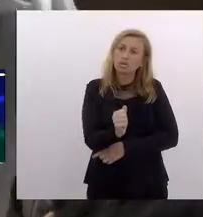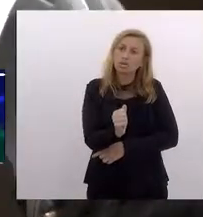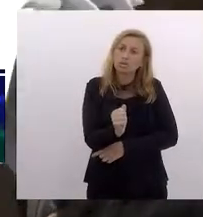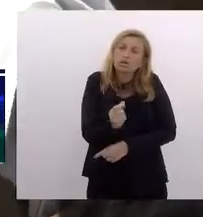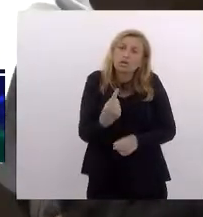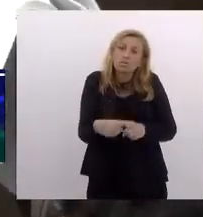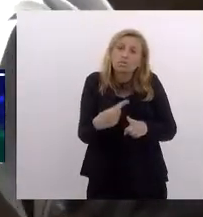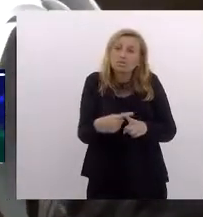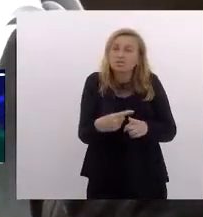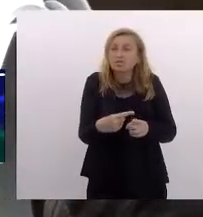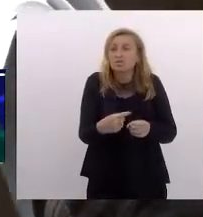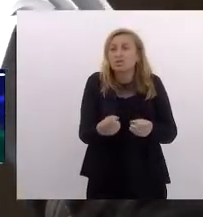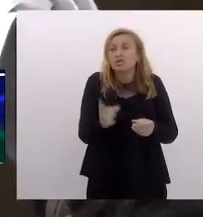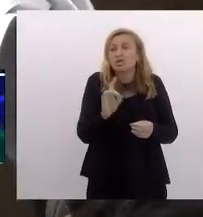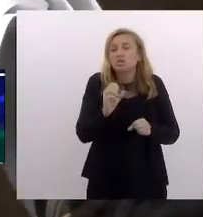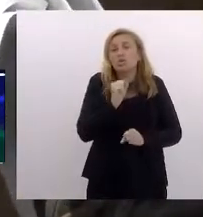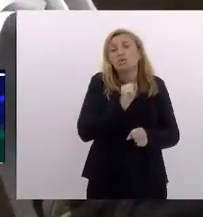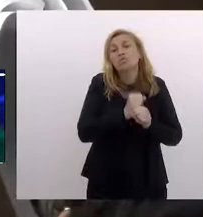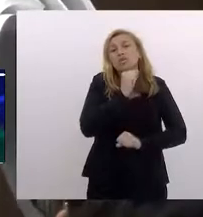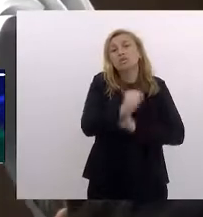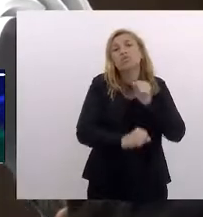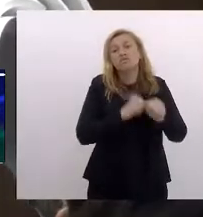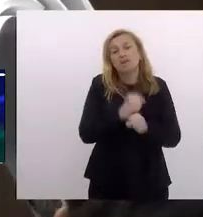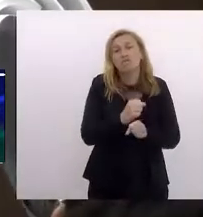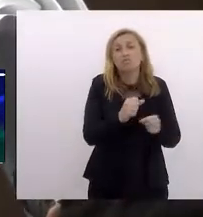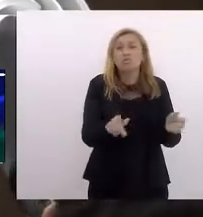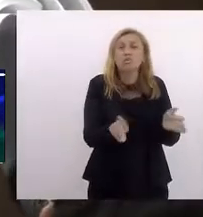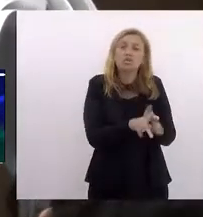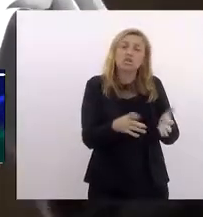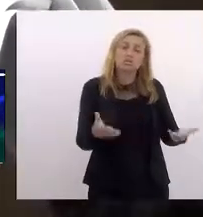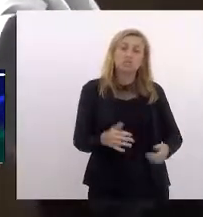é porque senão projeto só volta ano que vem